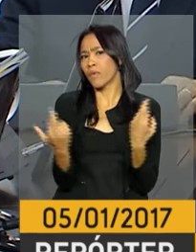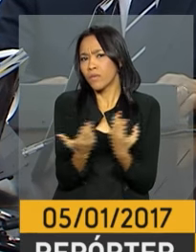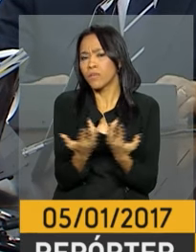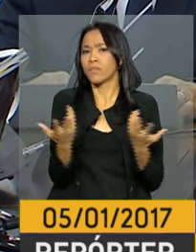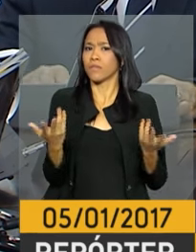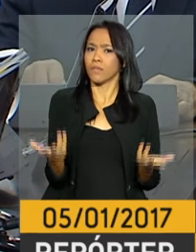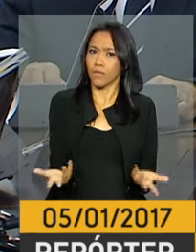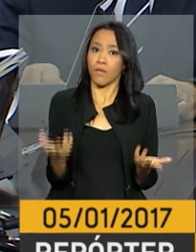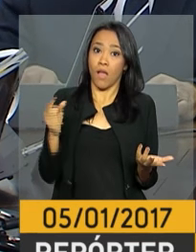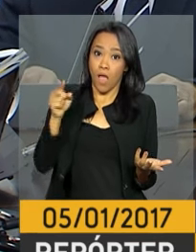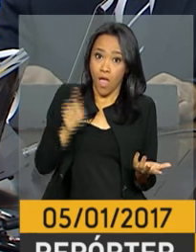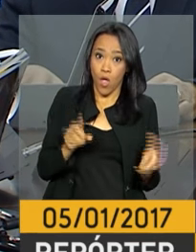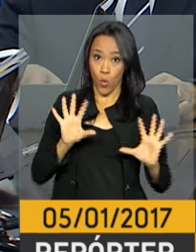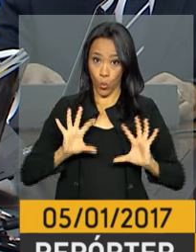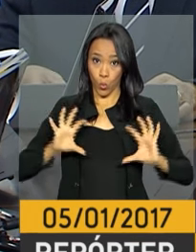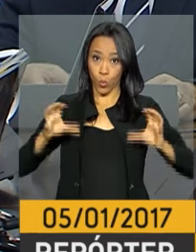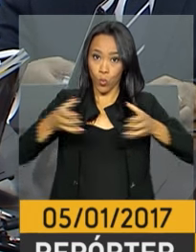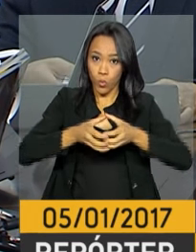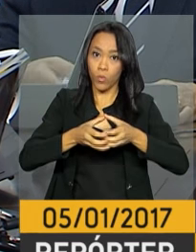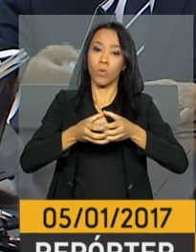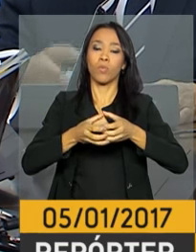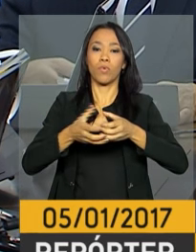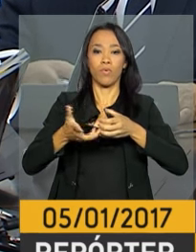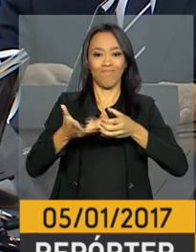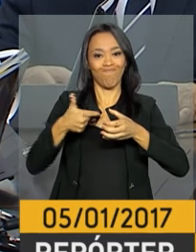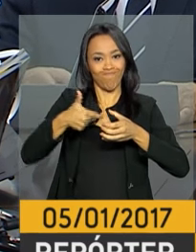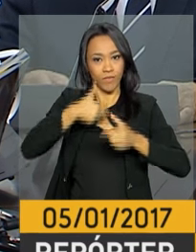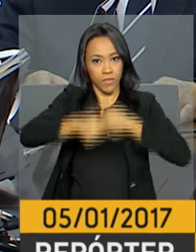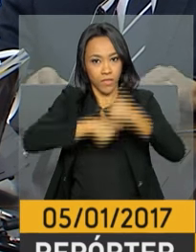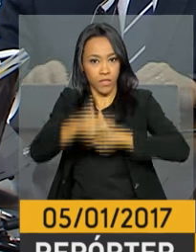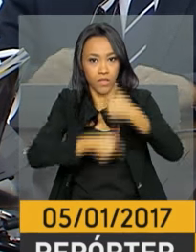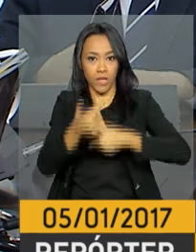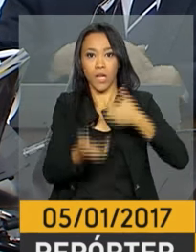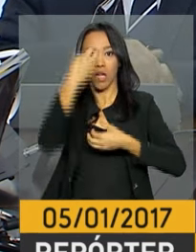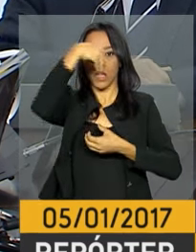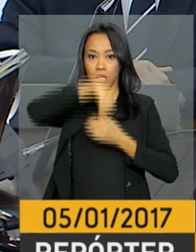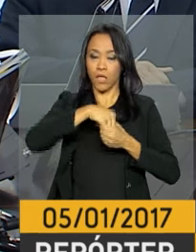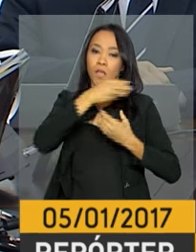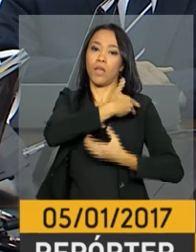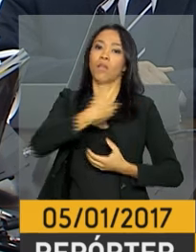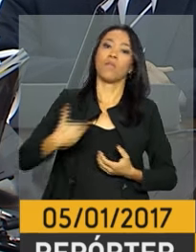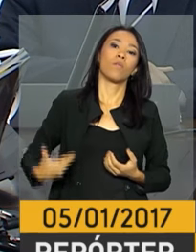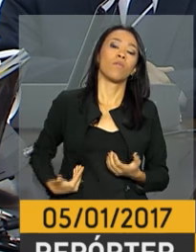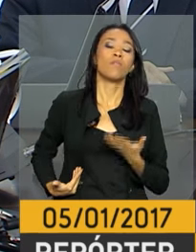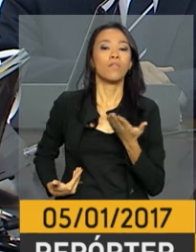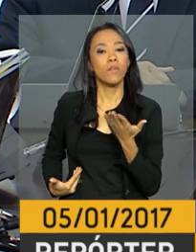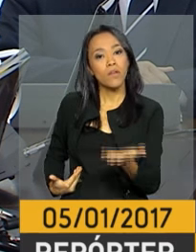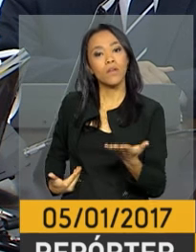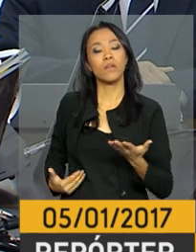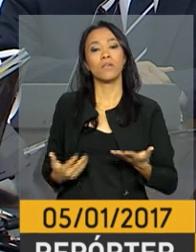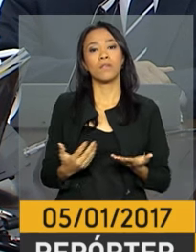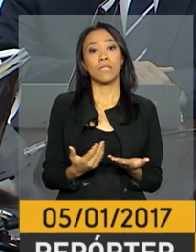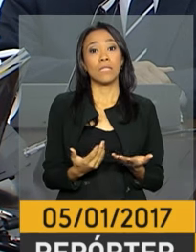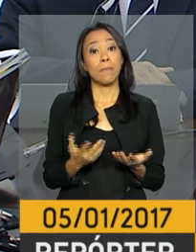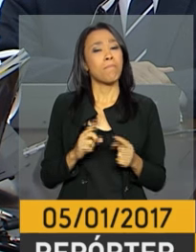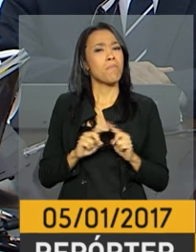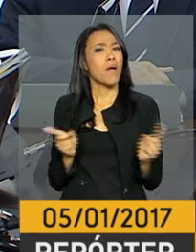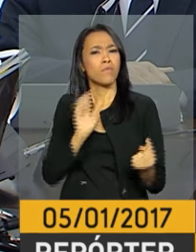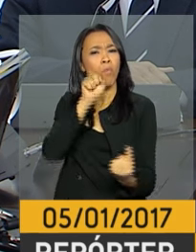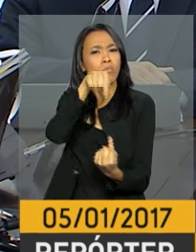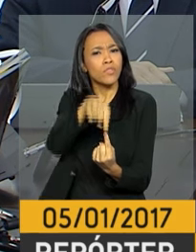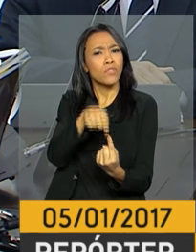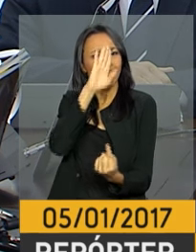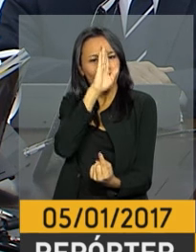aliás este é um dos grupos setoriais do governo que o grupo institucional mas o objetivo central desta reunião